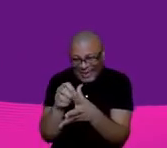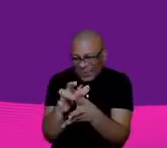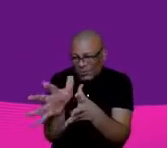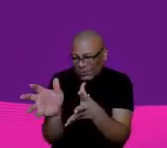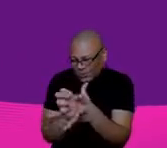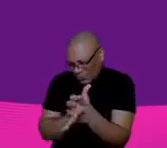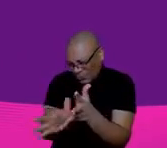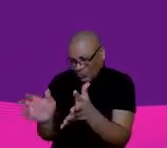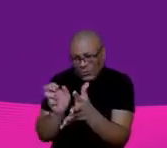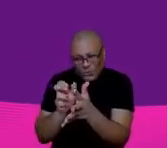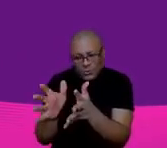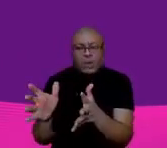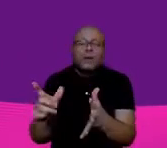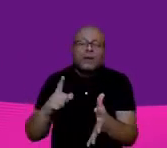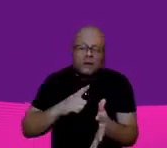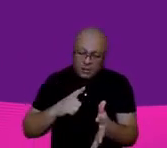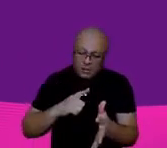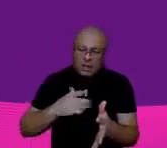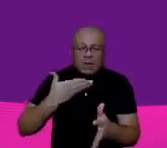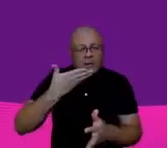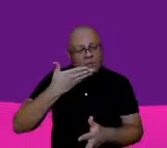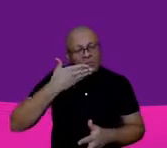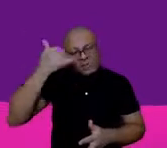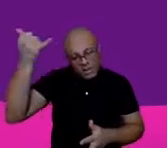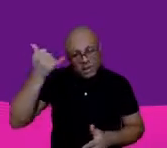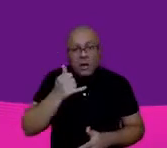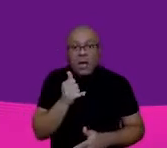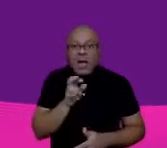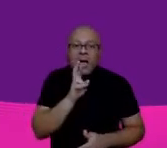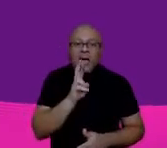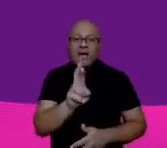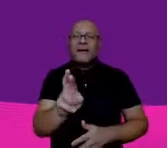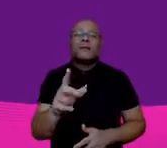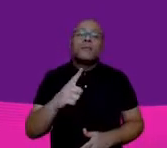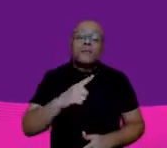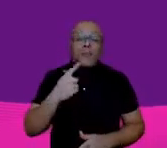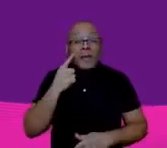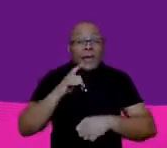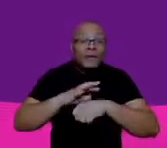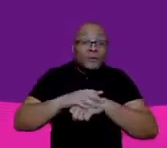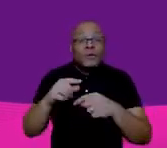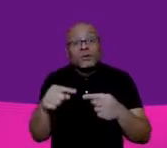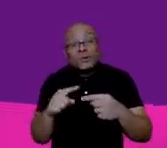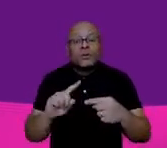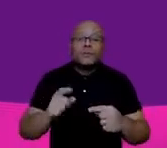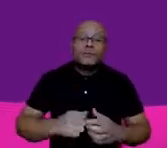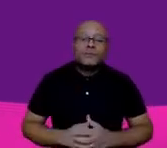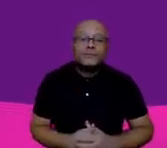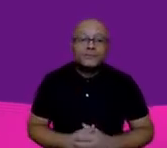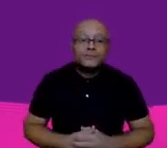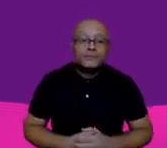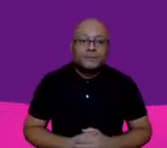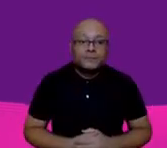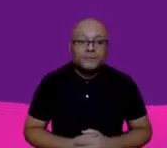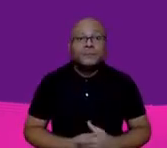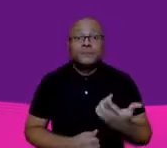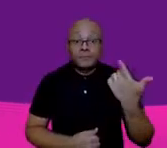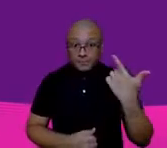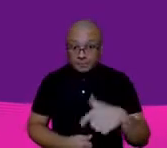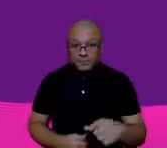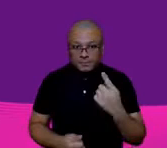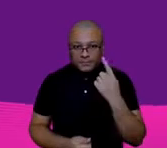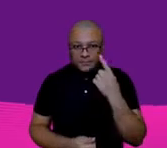tronco cerebral e medula, talvez melhore a resposta, dependendo do tipo de doença que eu estou tratando. Então, uma pequena área estimulada